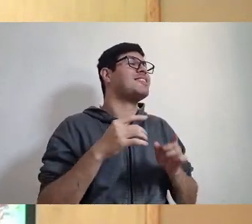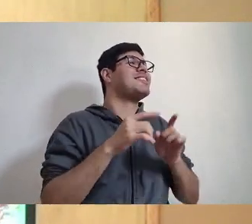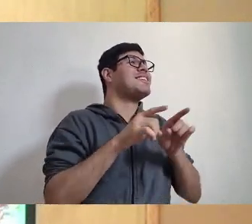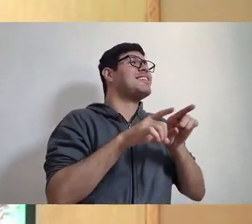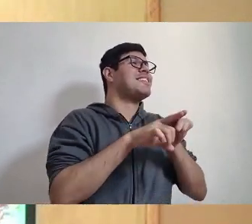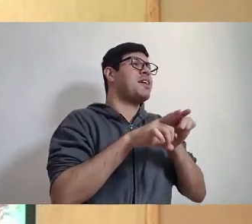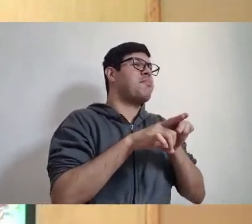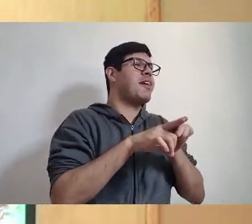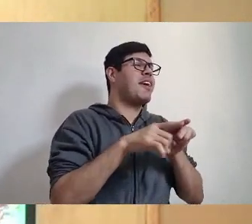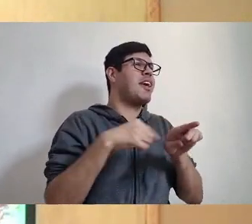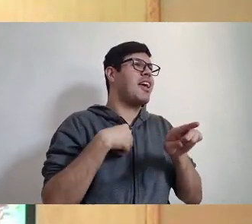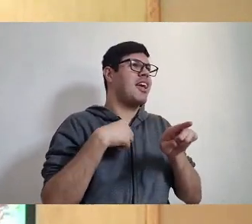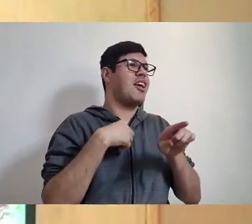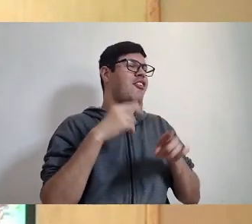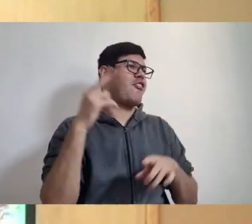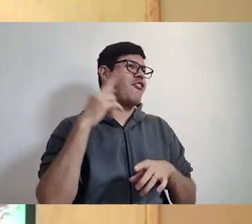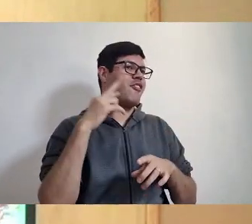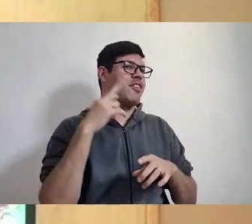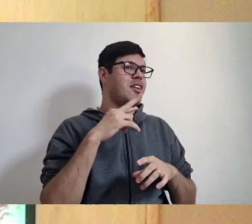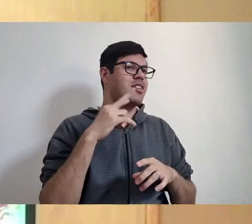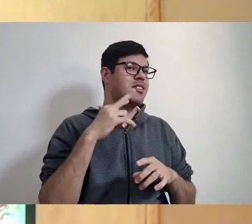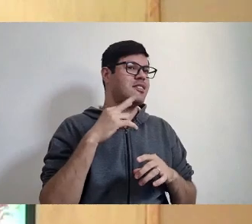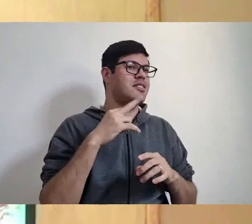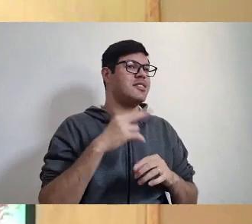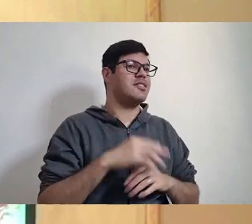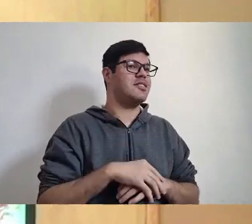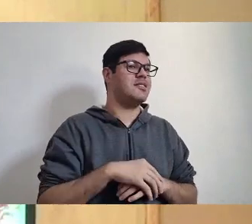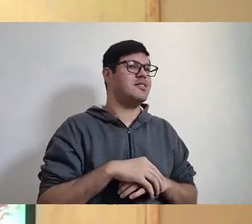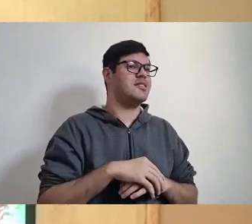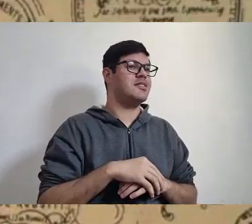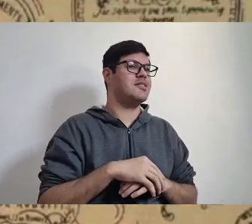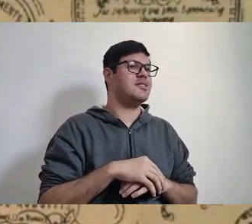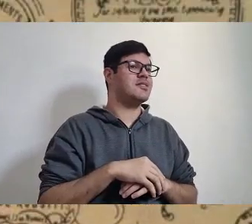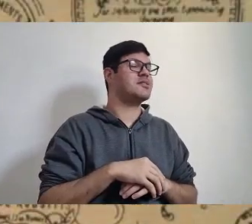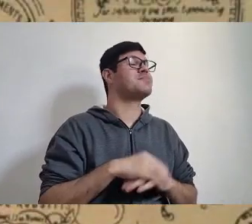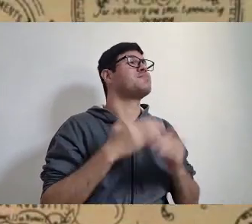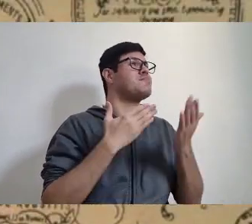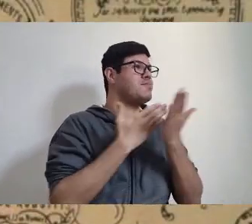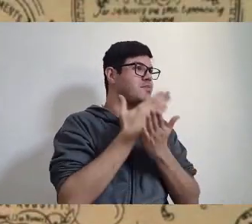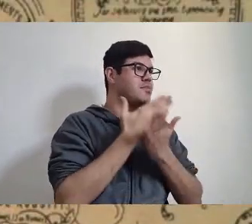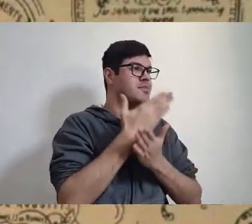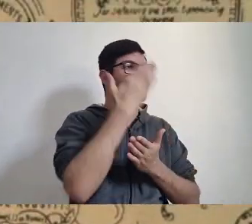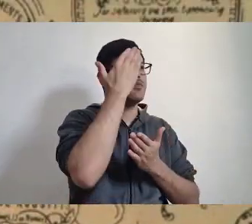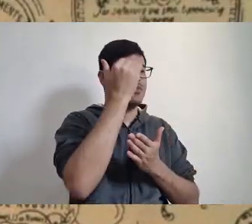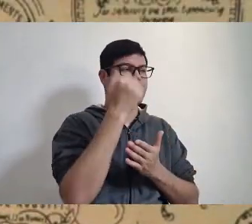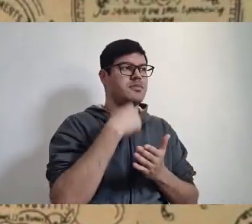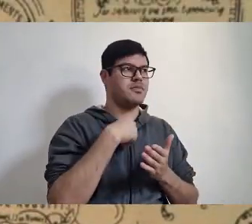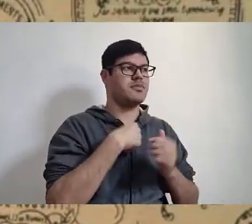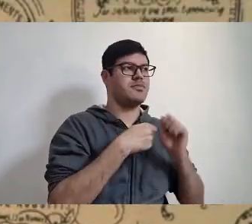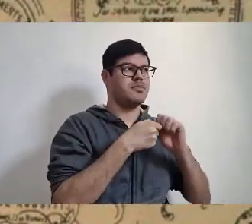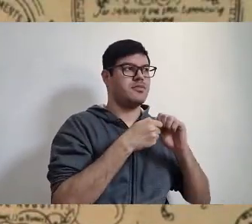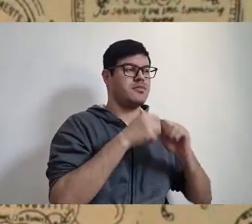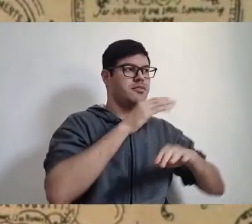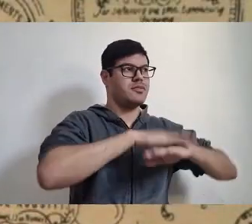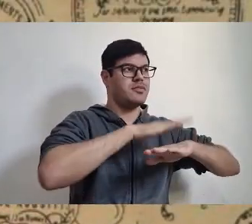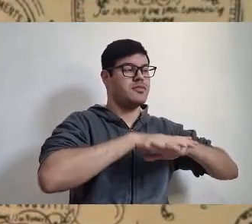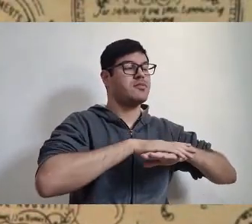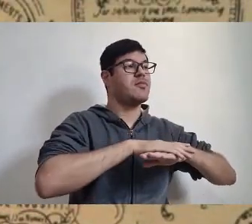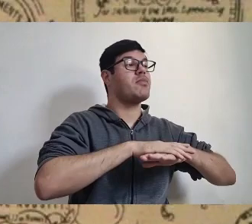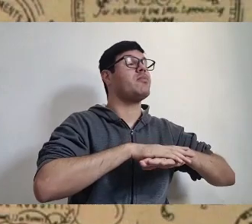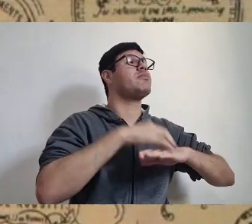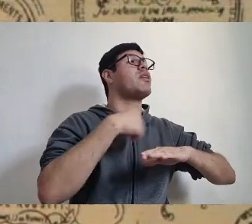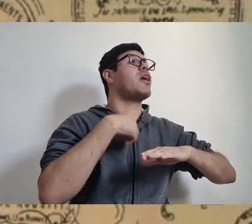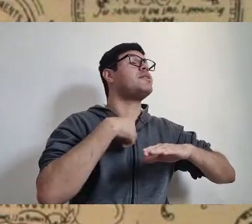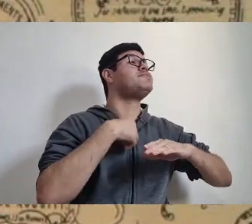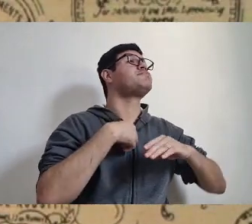não é assim, olha, eu não sou uma vereadora que vou lá para assinar documento. Então, eu participo e eu sei o que eu estou fazendo. Perfeitamente. Então, a gente